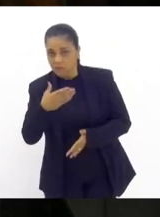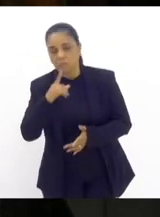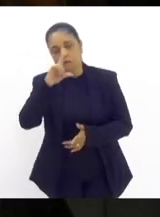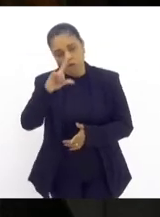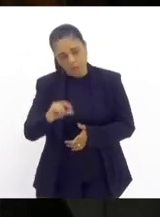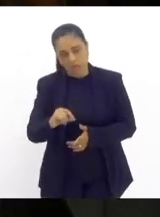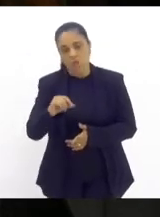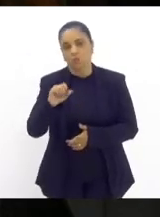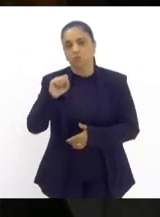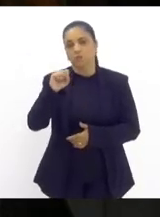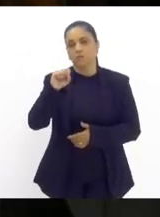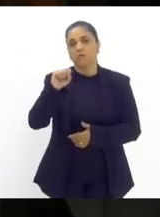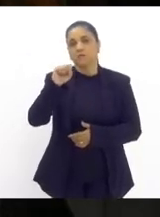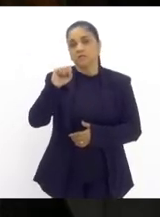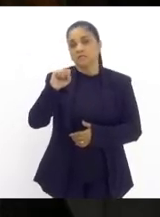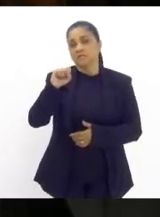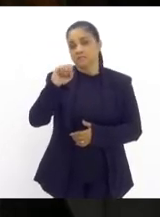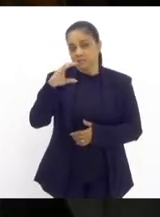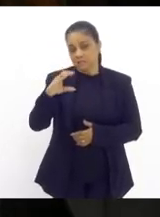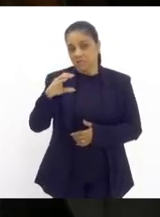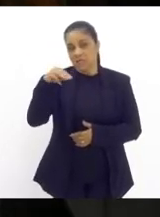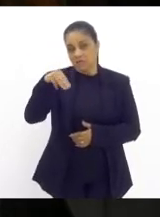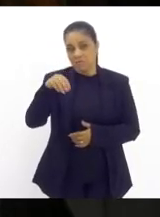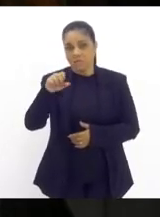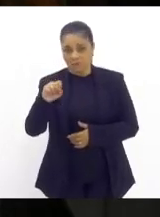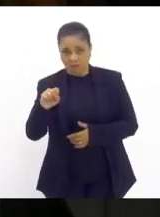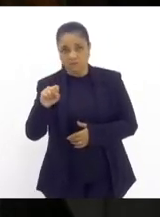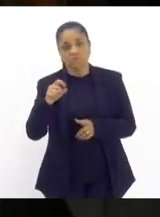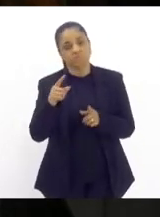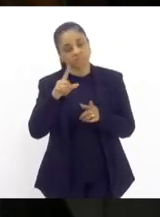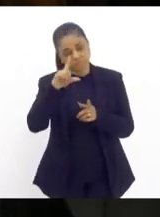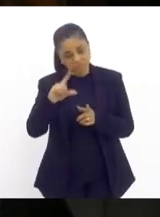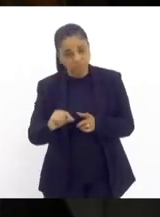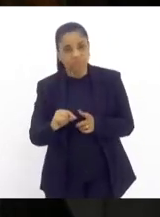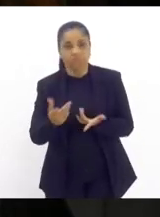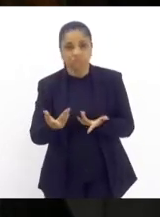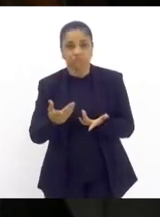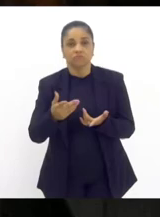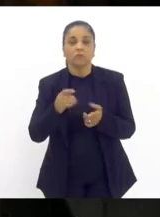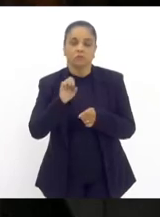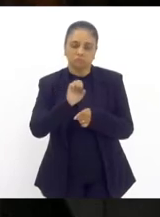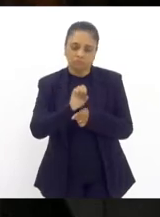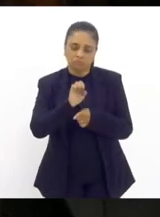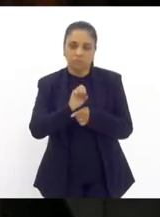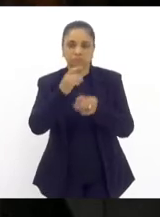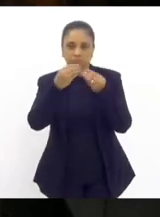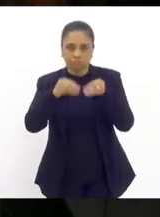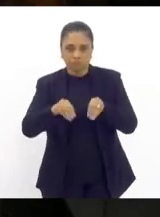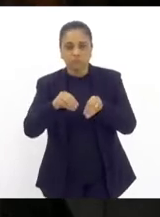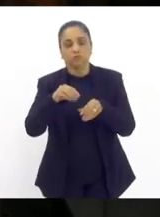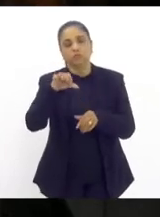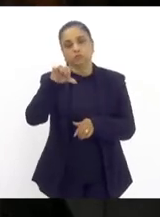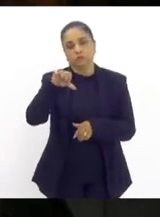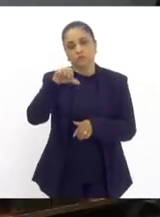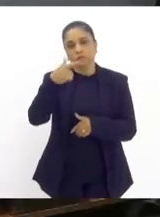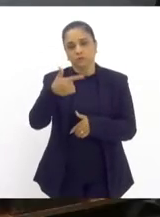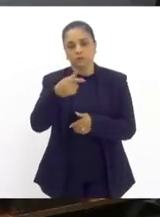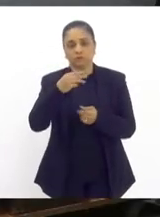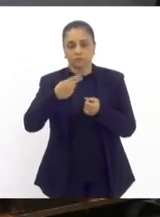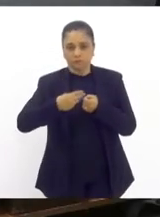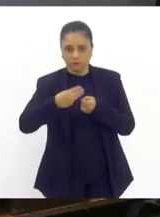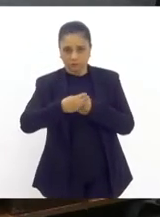tanto isso tá prejudicando o estado e os nossos 92 municípios Muito obrigado senhor